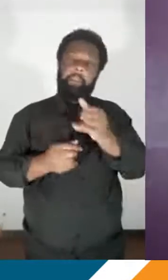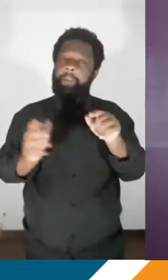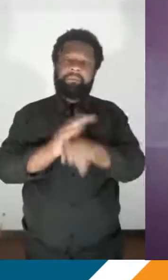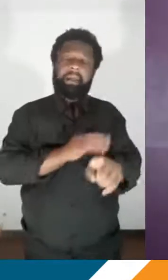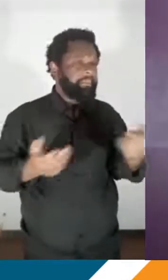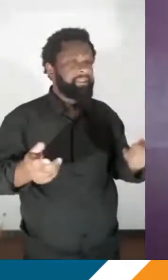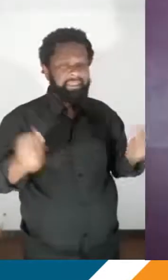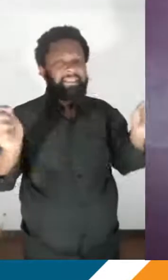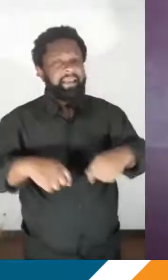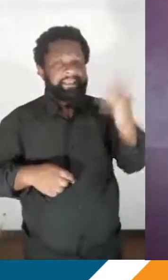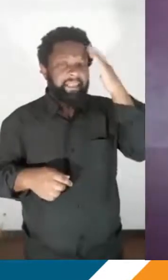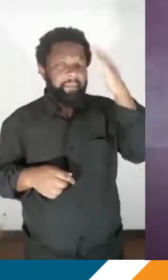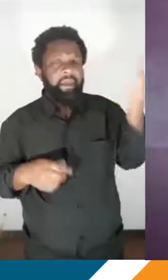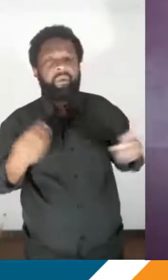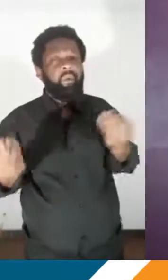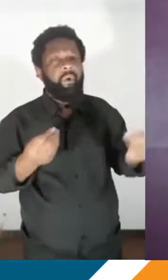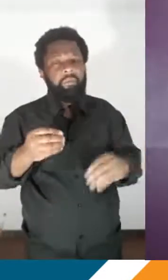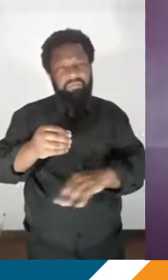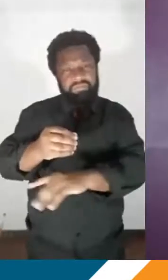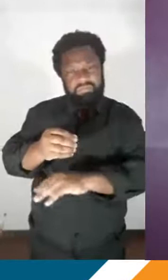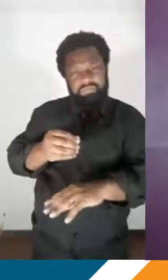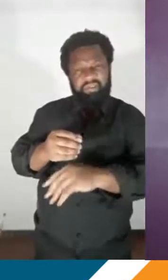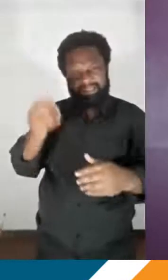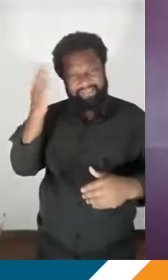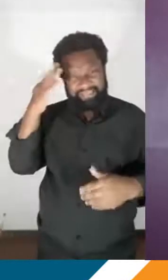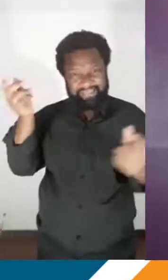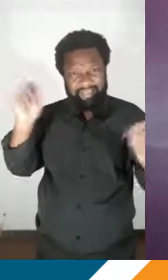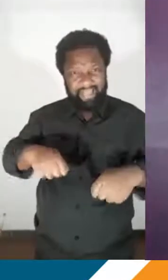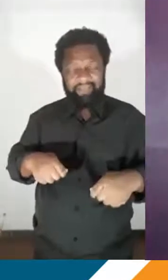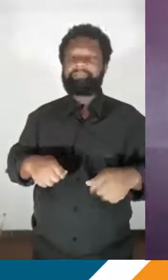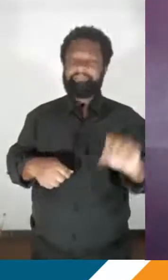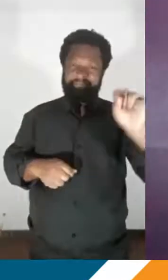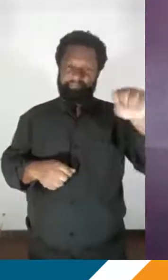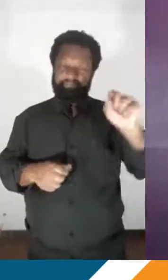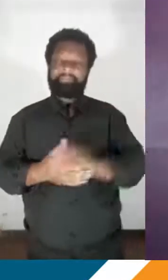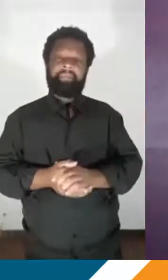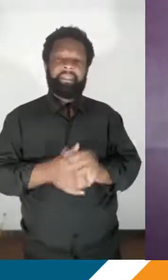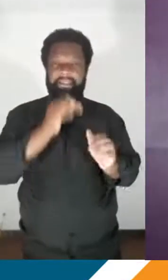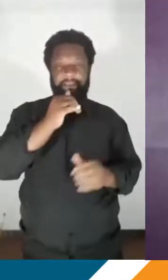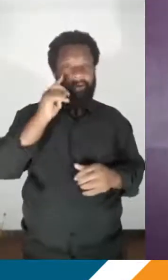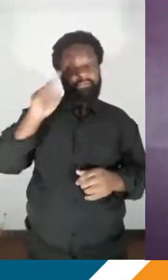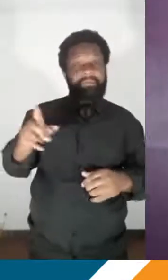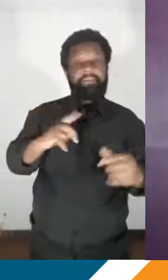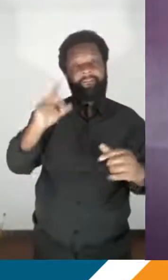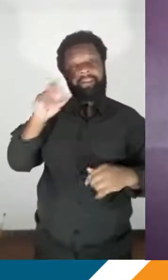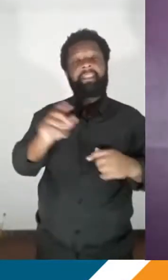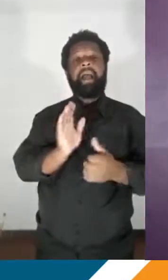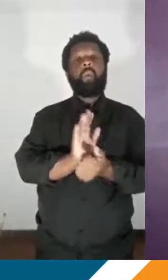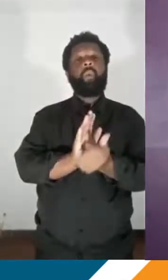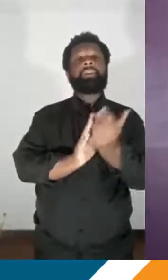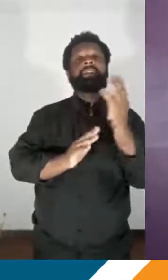Se você me perguntar, Amanda, é possível saber quanto de corpo de fundo tem? É sim. Esse daqui é